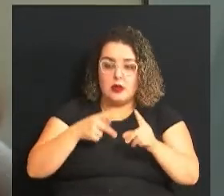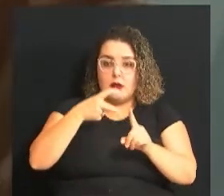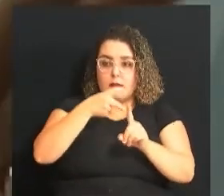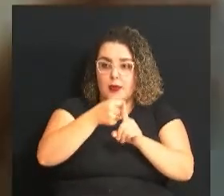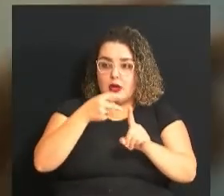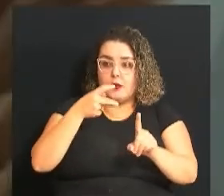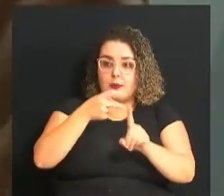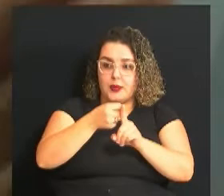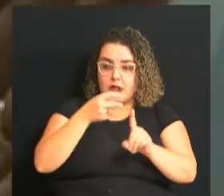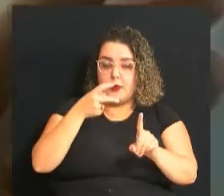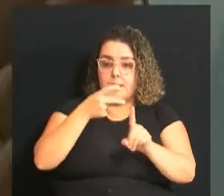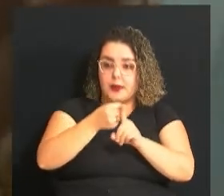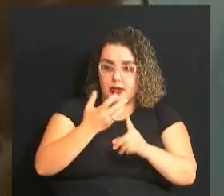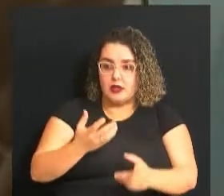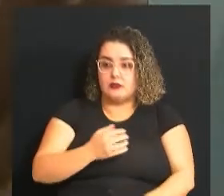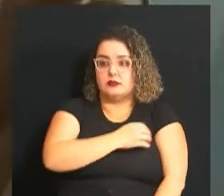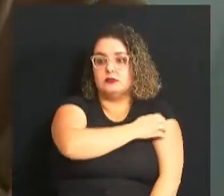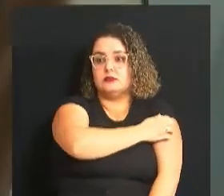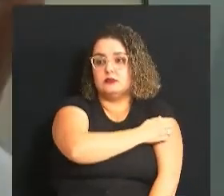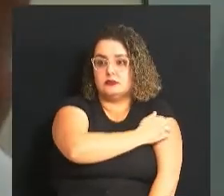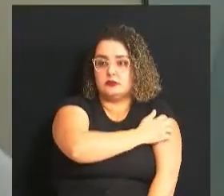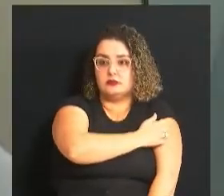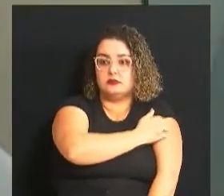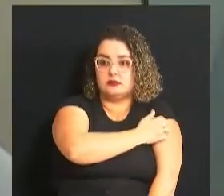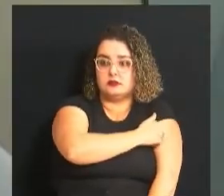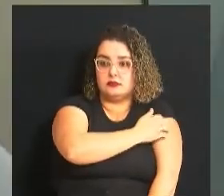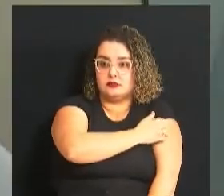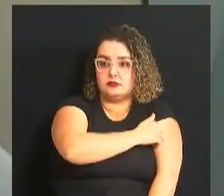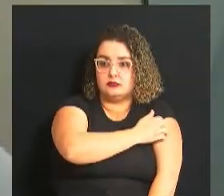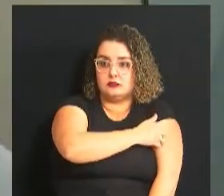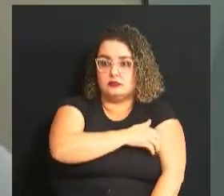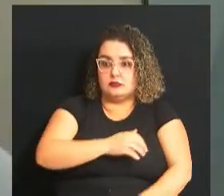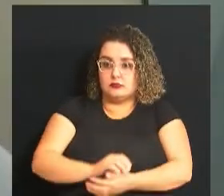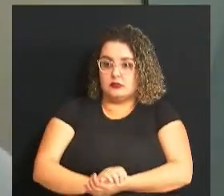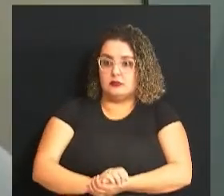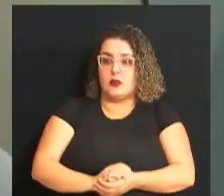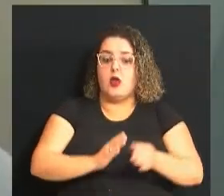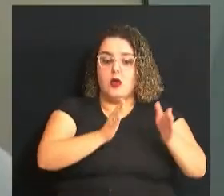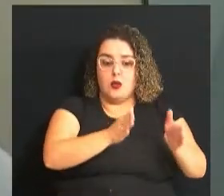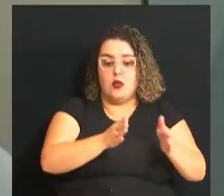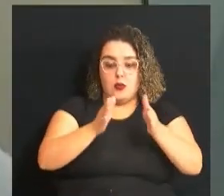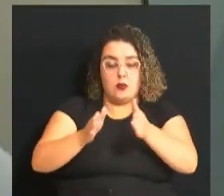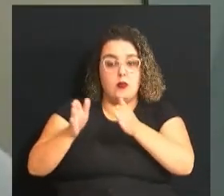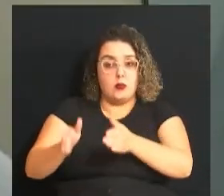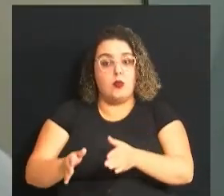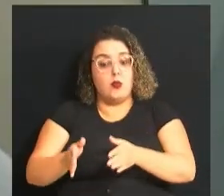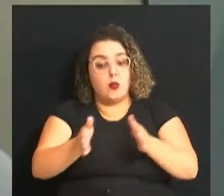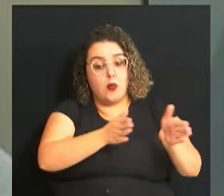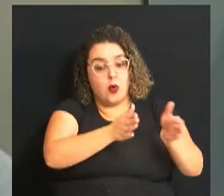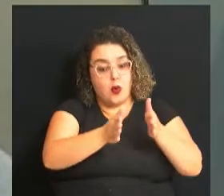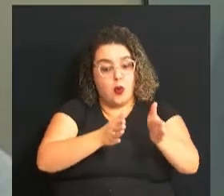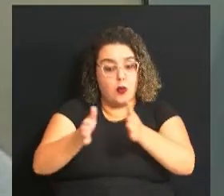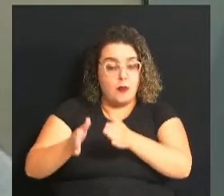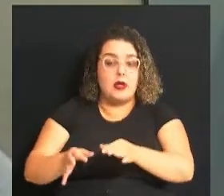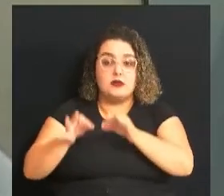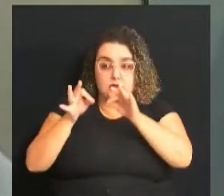ser feitas numa frequência adequada para poder trazer a imunidade para o paciente.